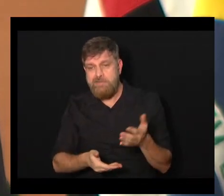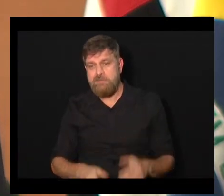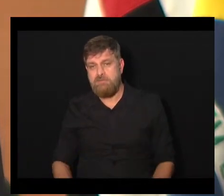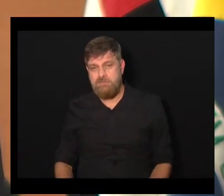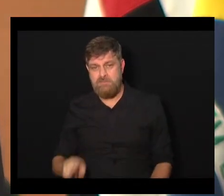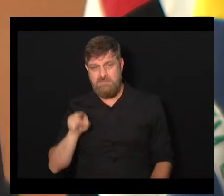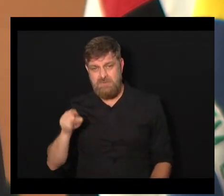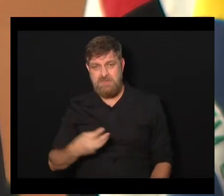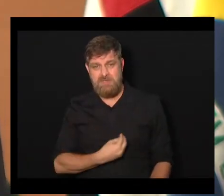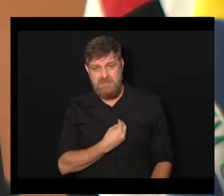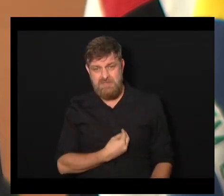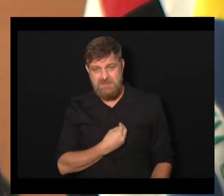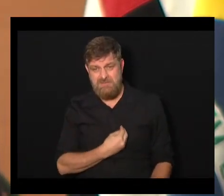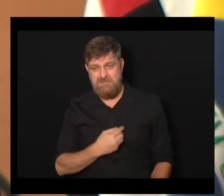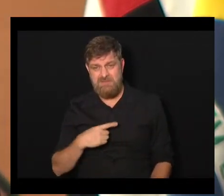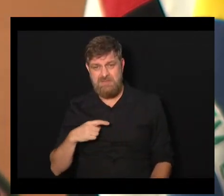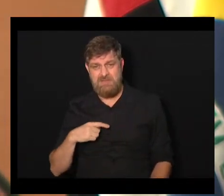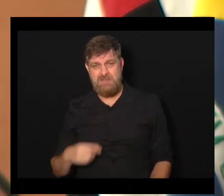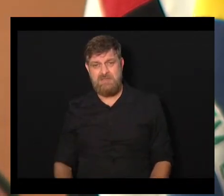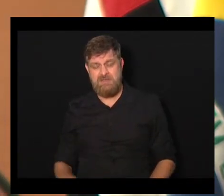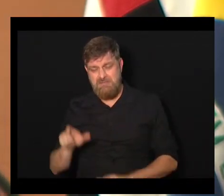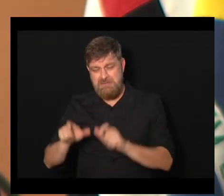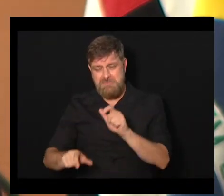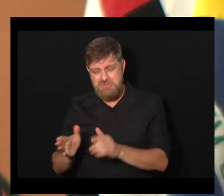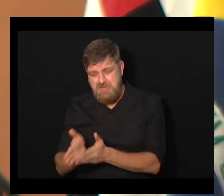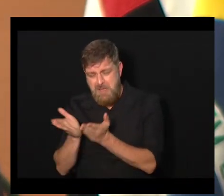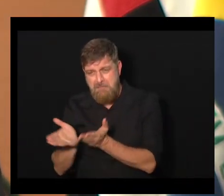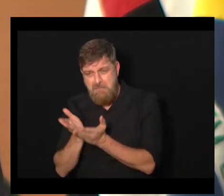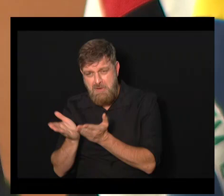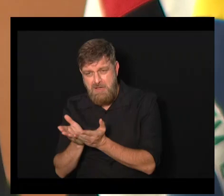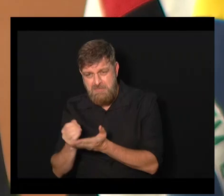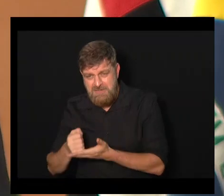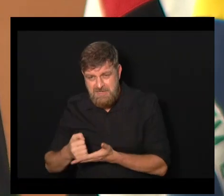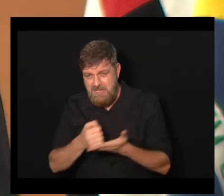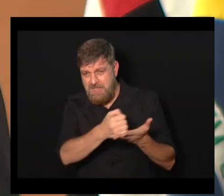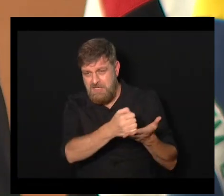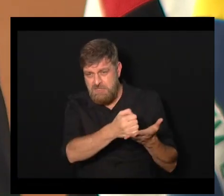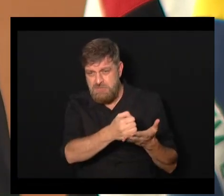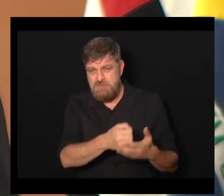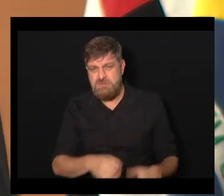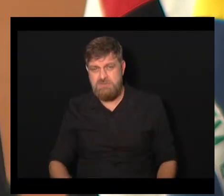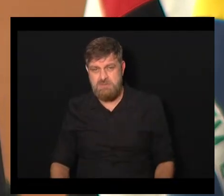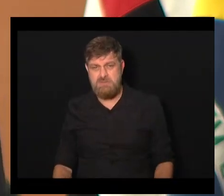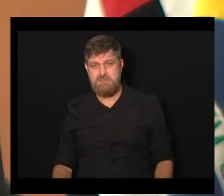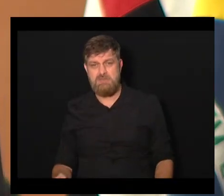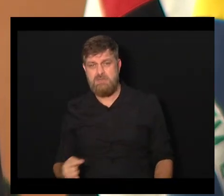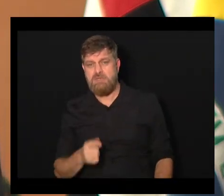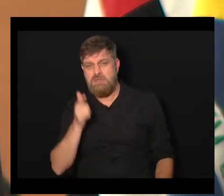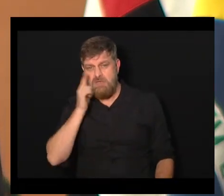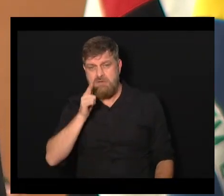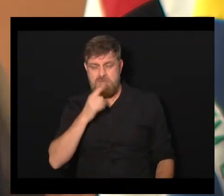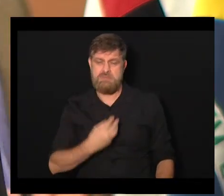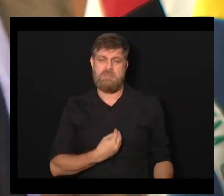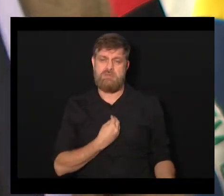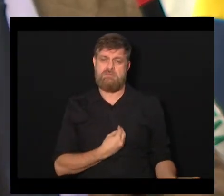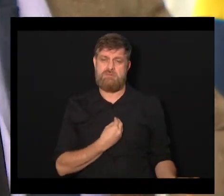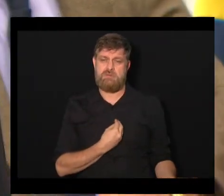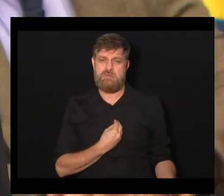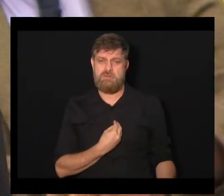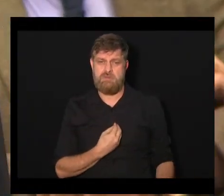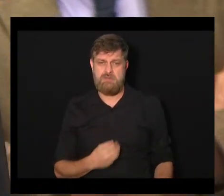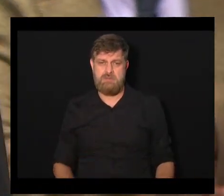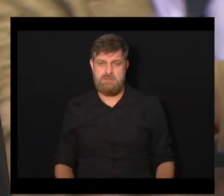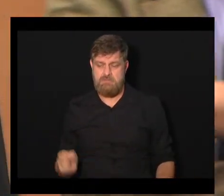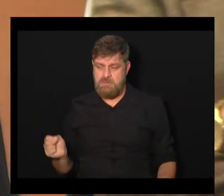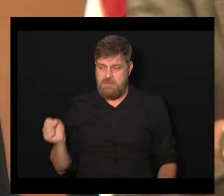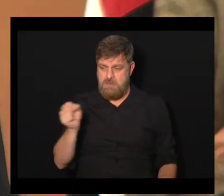menino vive à custa de uma comunidade paupérrima que, nos seus dízimos, sustenta ele. E é esse o menino que eu trago